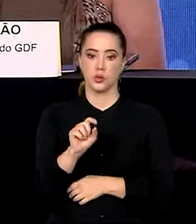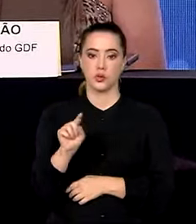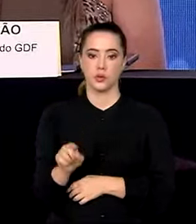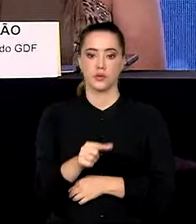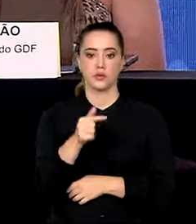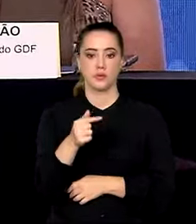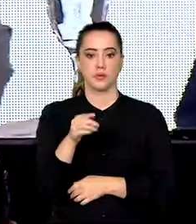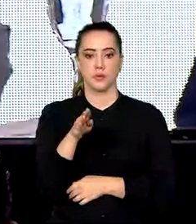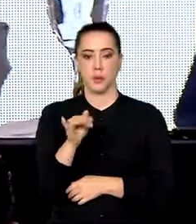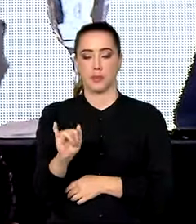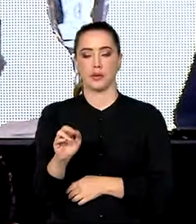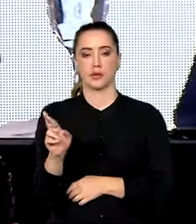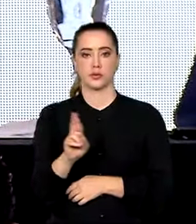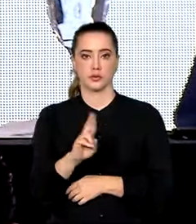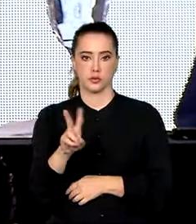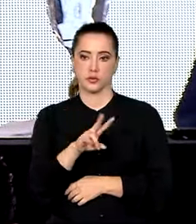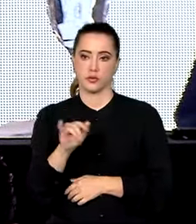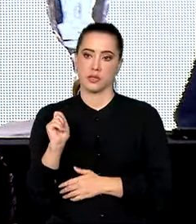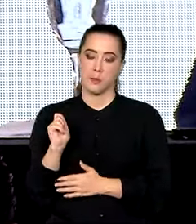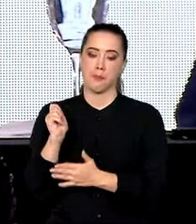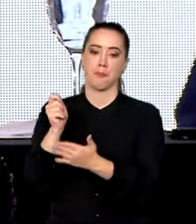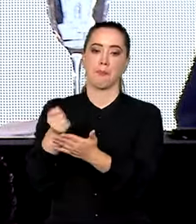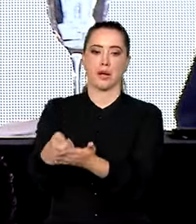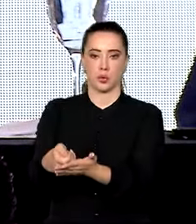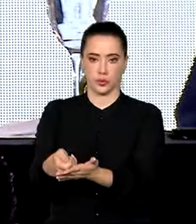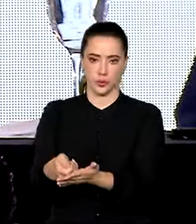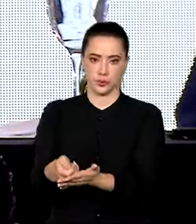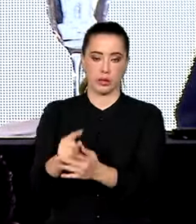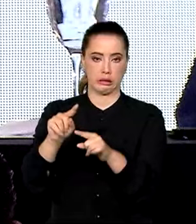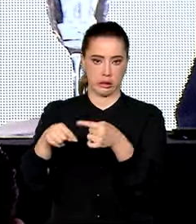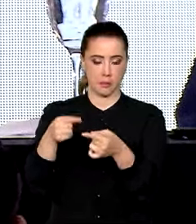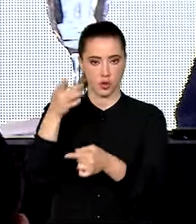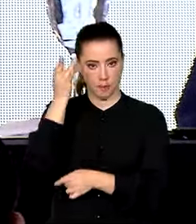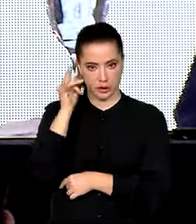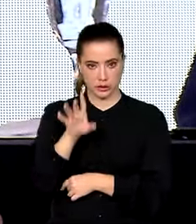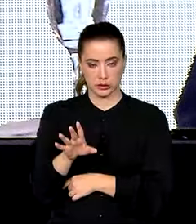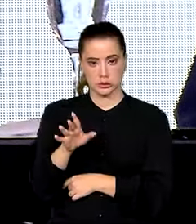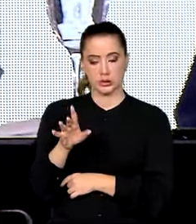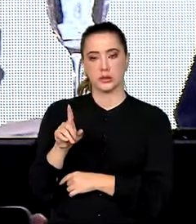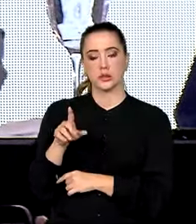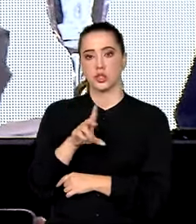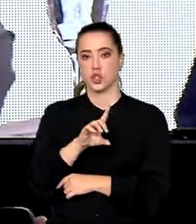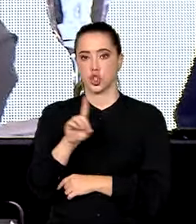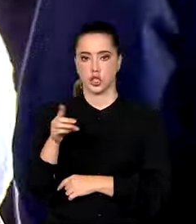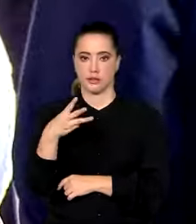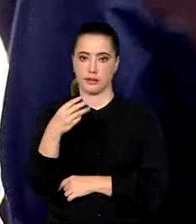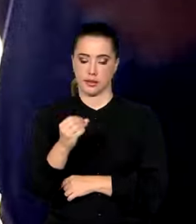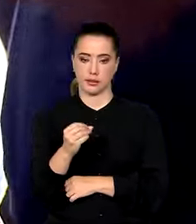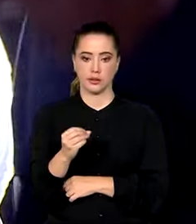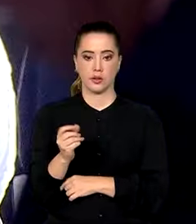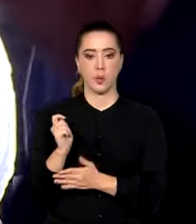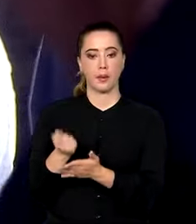8,7 bilhões serão depositados depois de amanhã, dia 30,